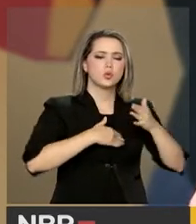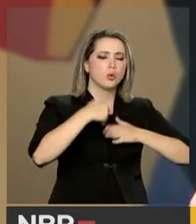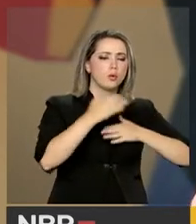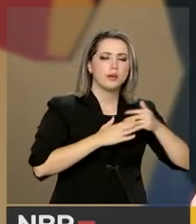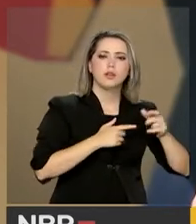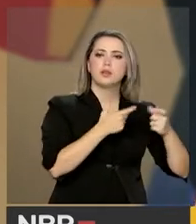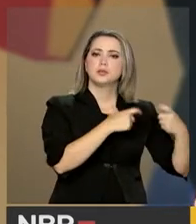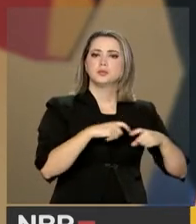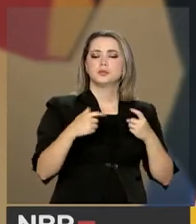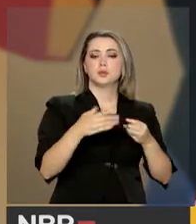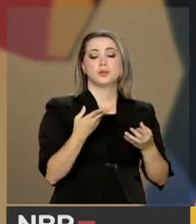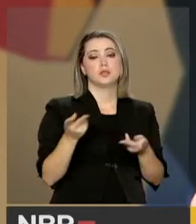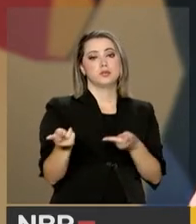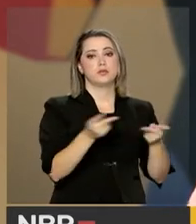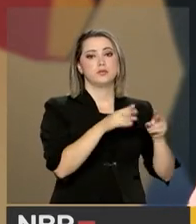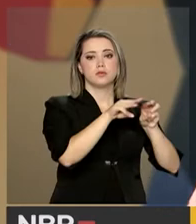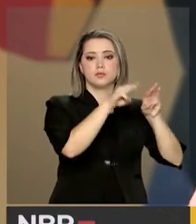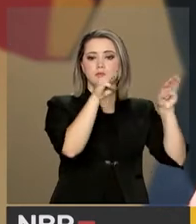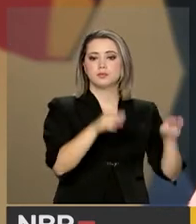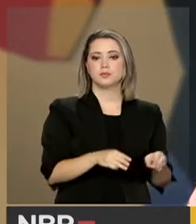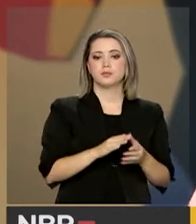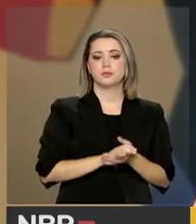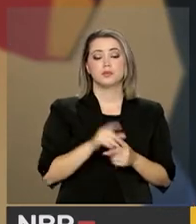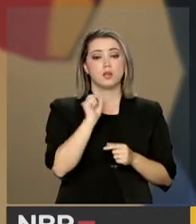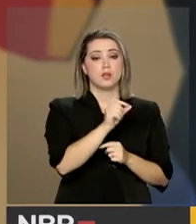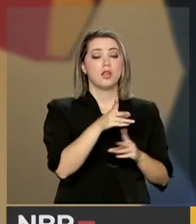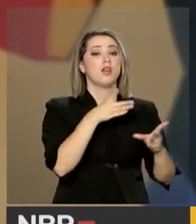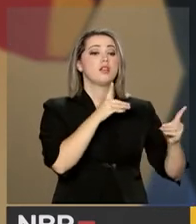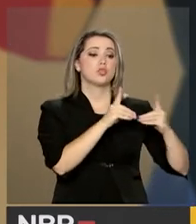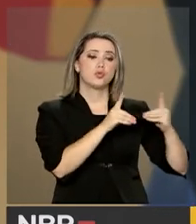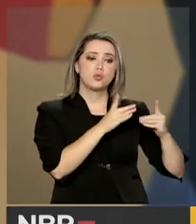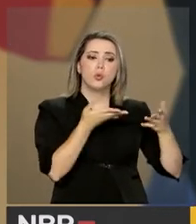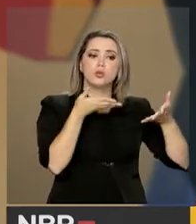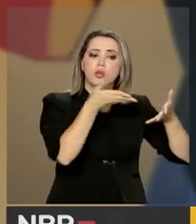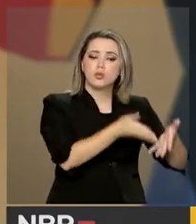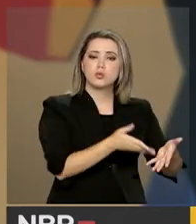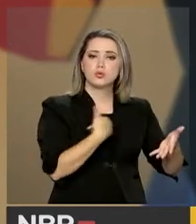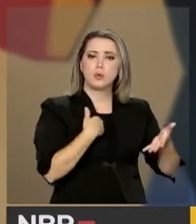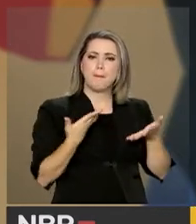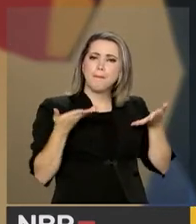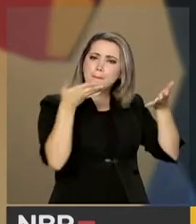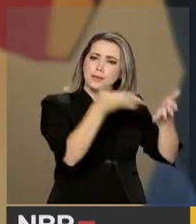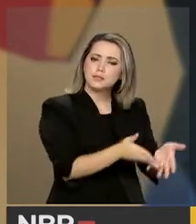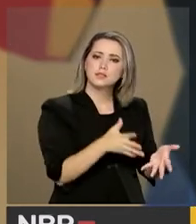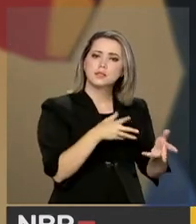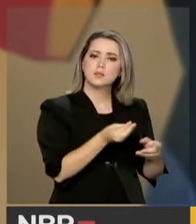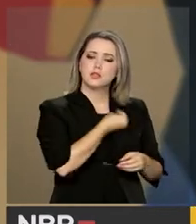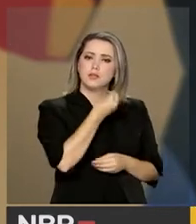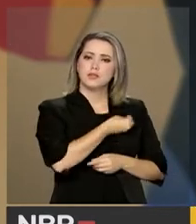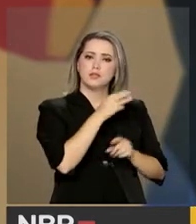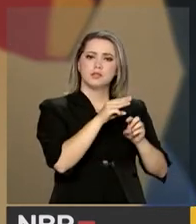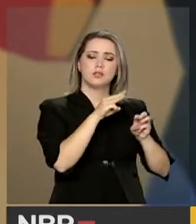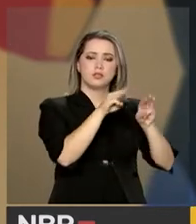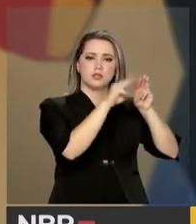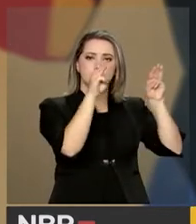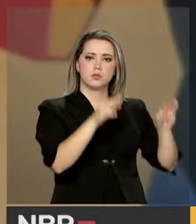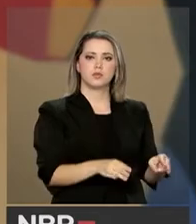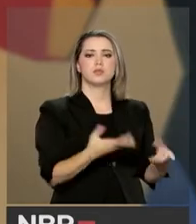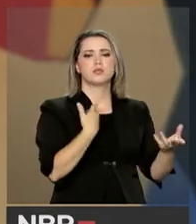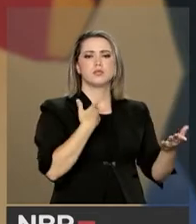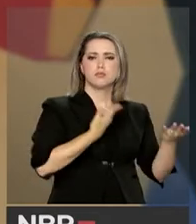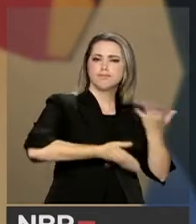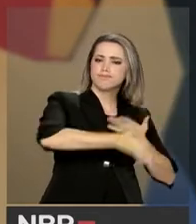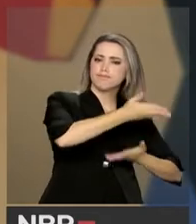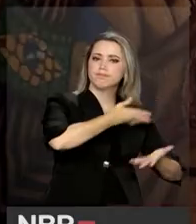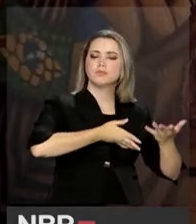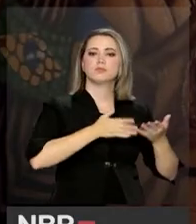tempo nos museus. Que elas dialoguem cada vez mais, que elas participem da vida do museu e que o museu participe da vida